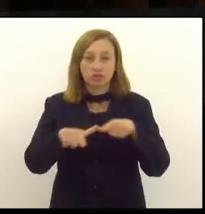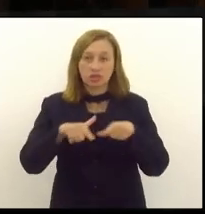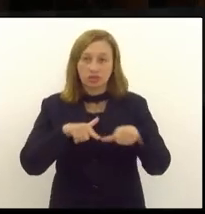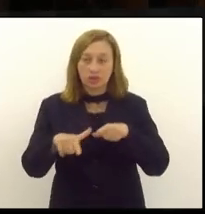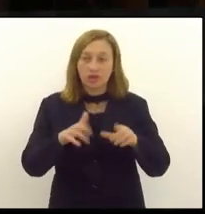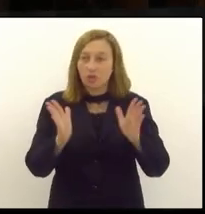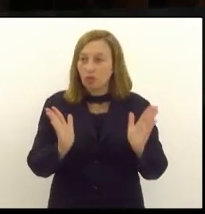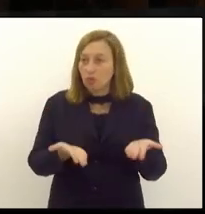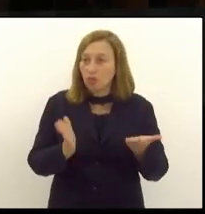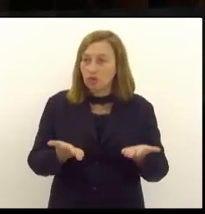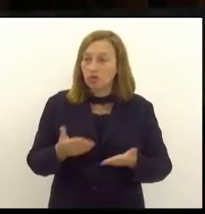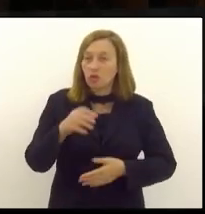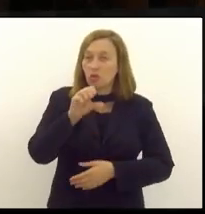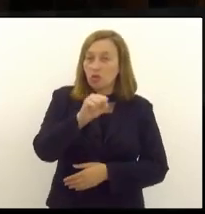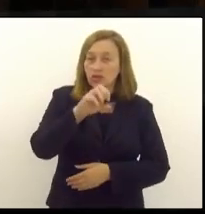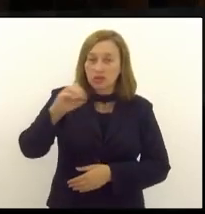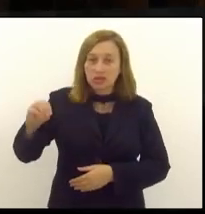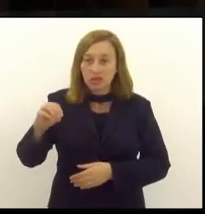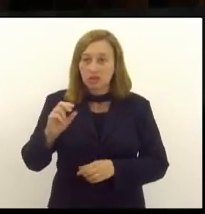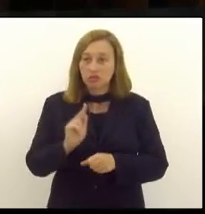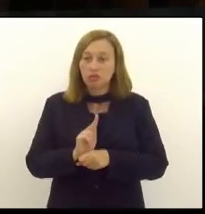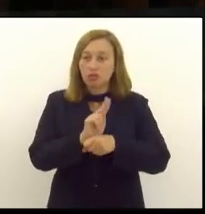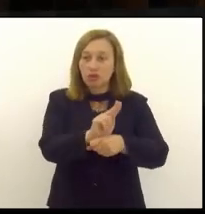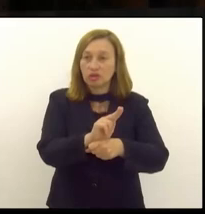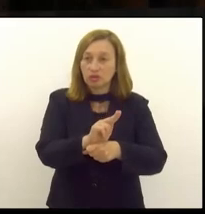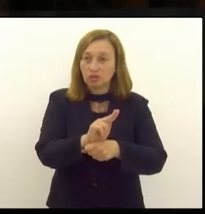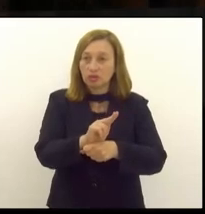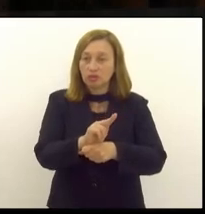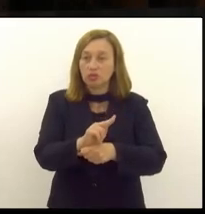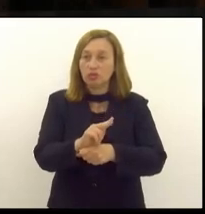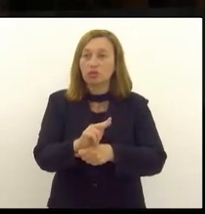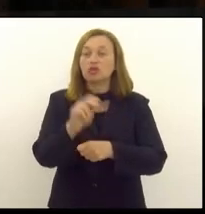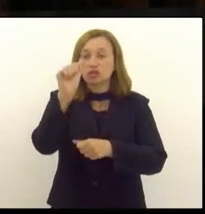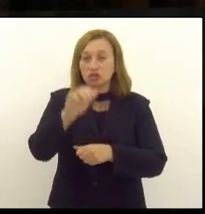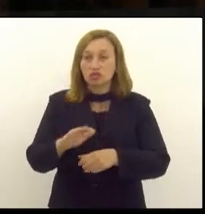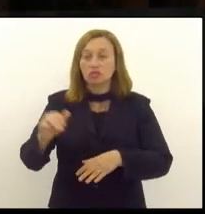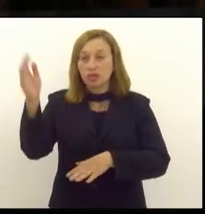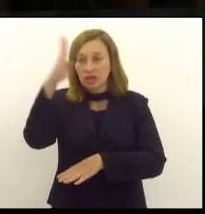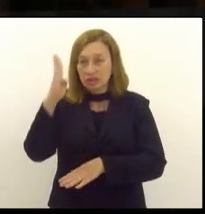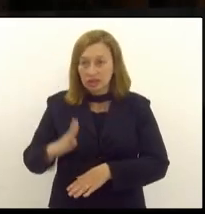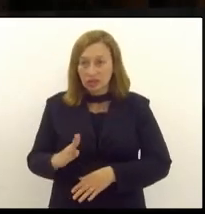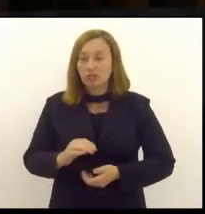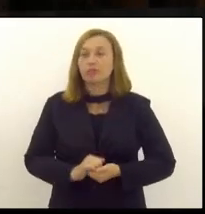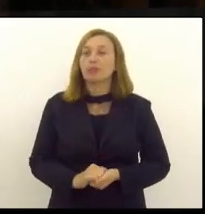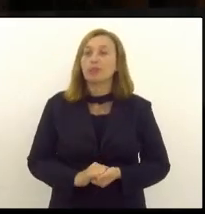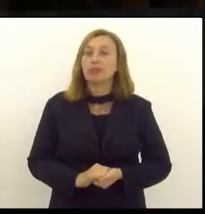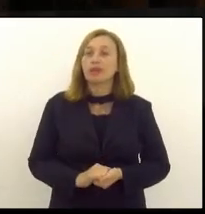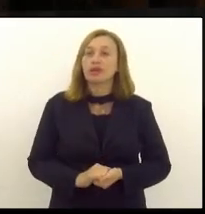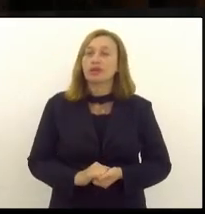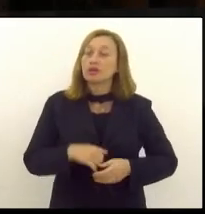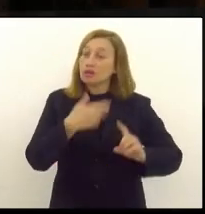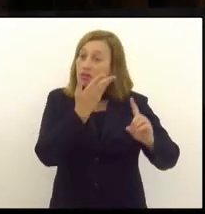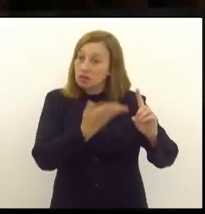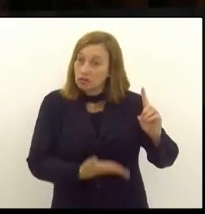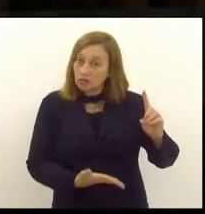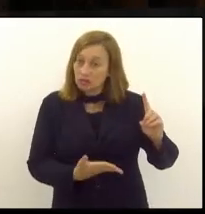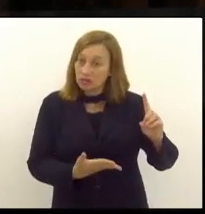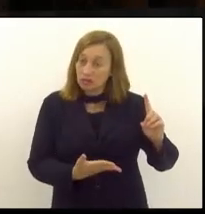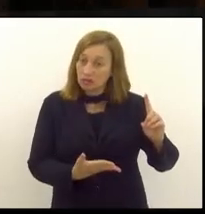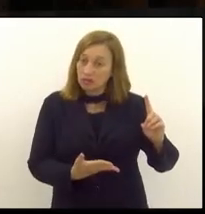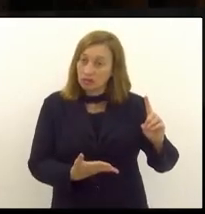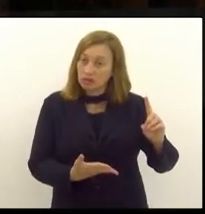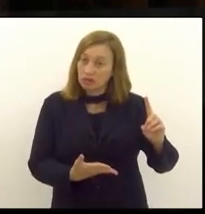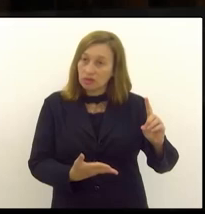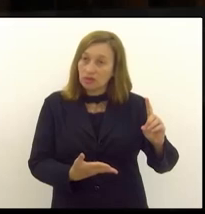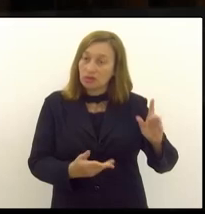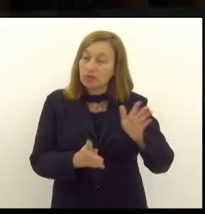congrega hoje cerca de 800 procuradores no Brasil em todo, e essa honraria, ela é uma honraria de tão